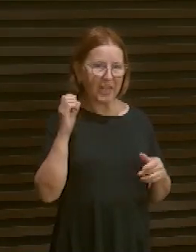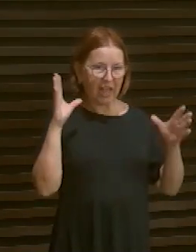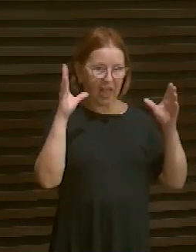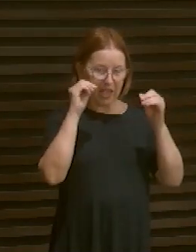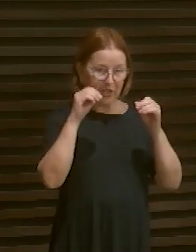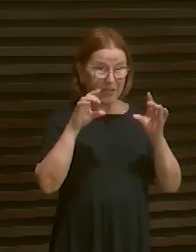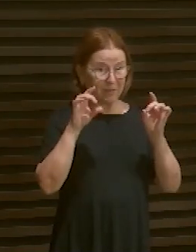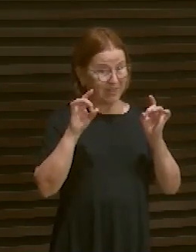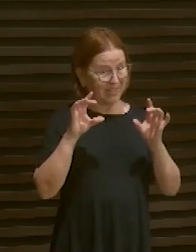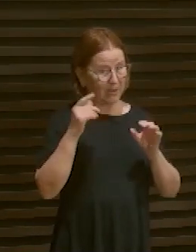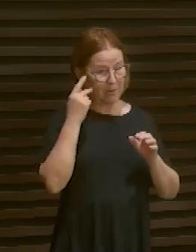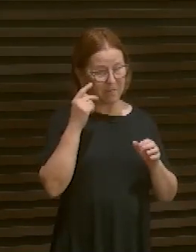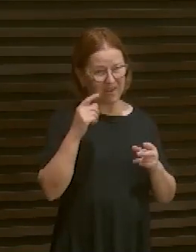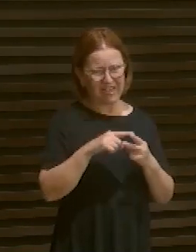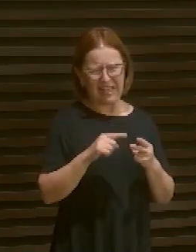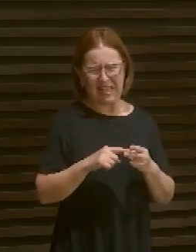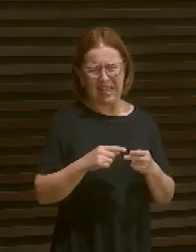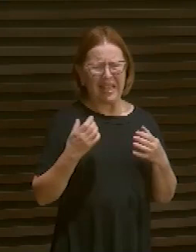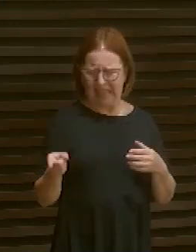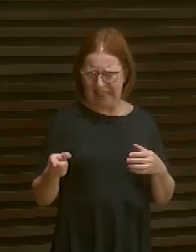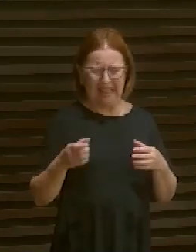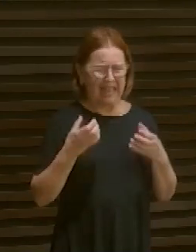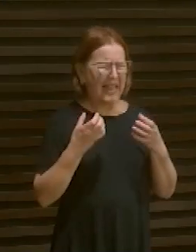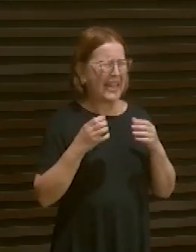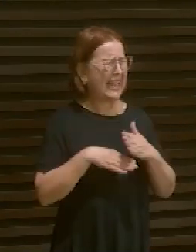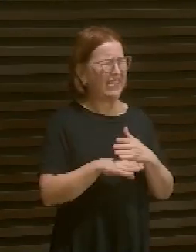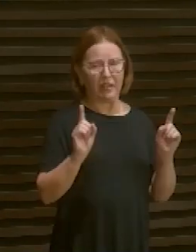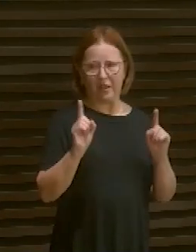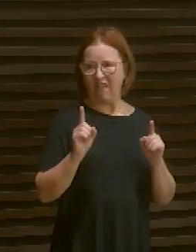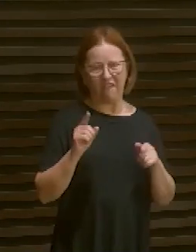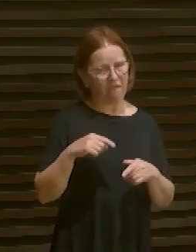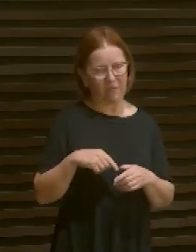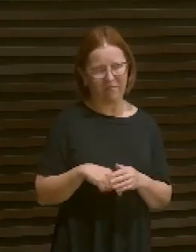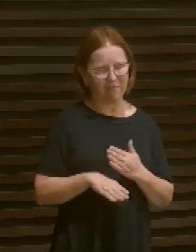dois. Aí eu quero ir. Não vai.